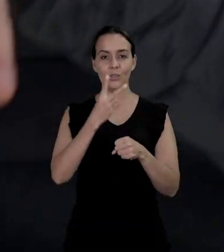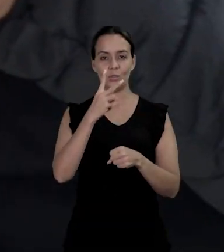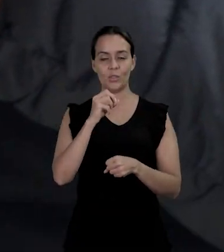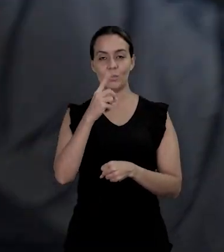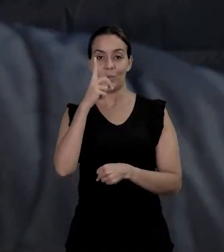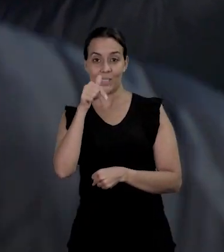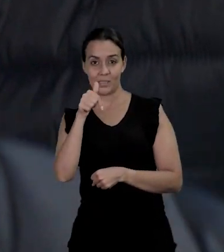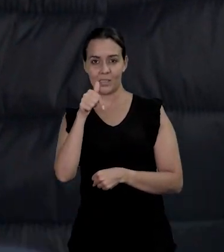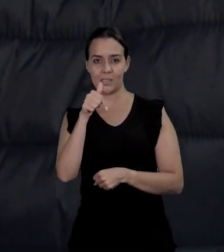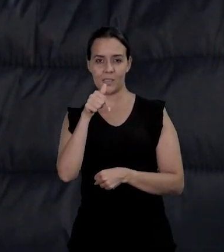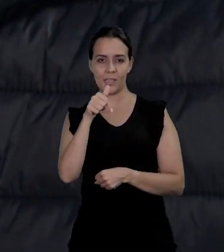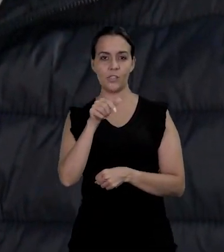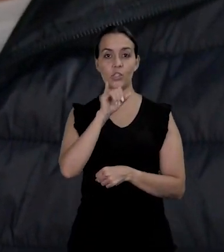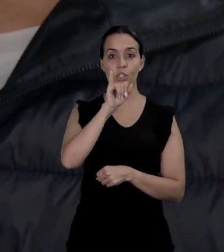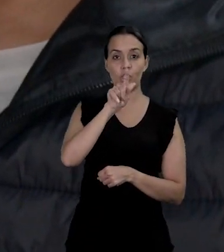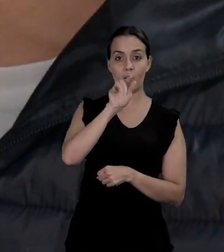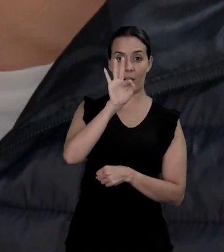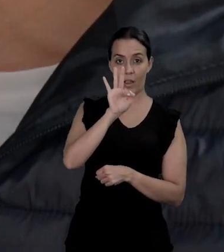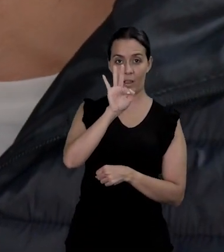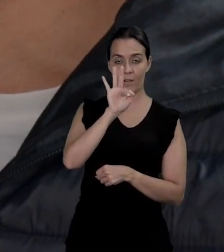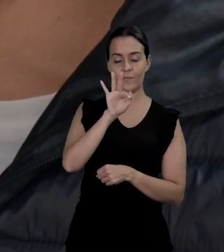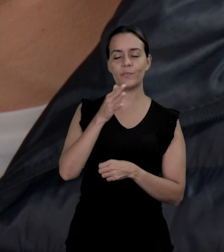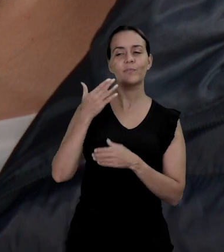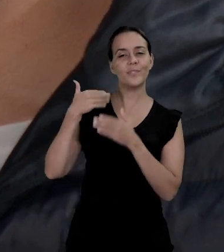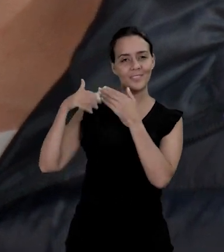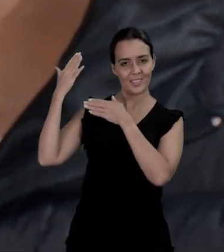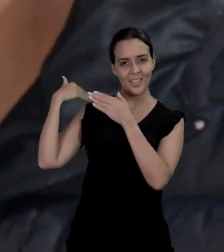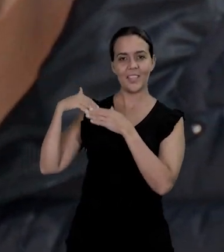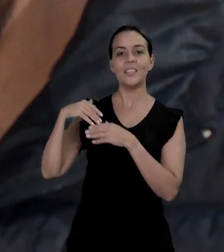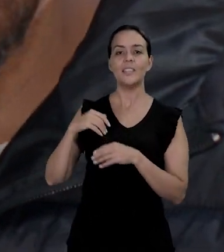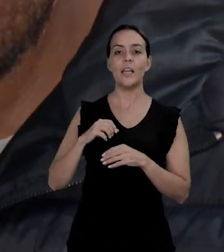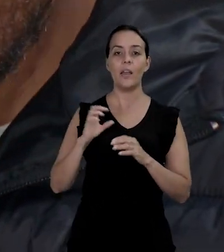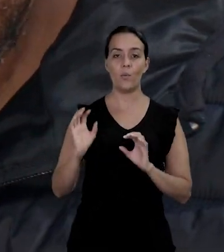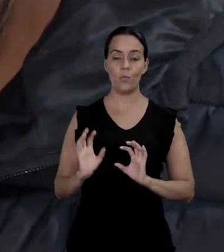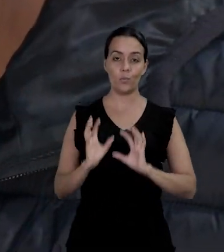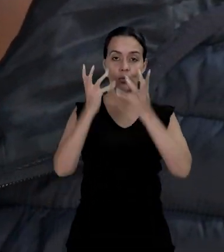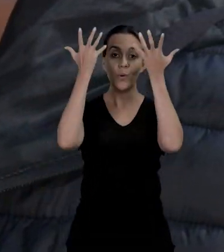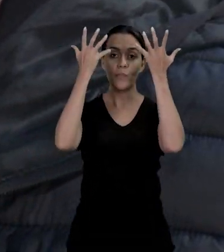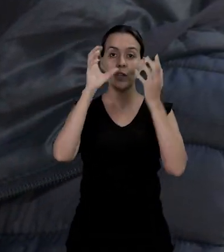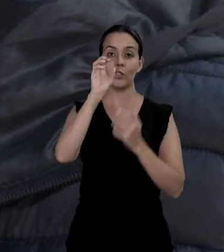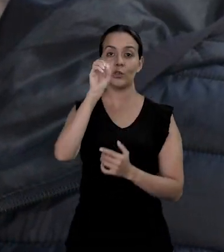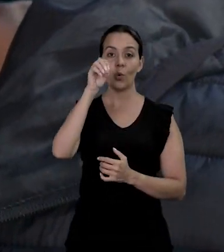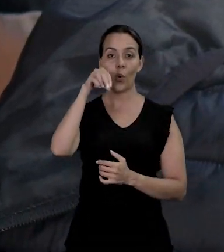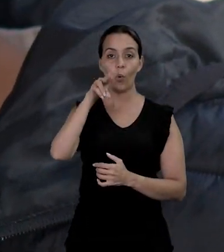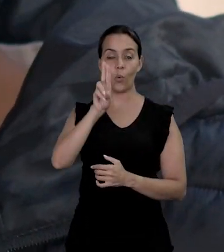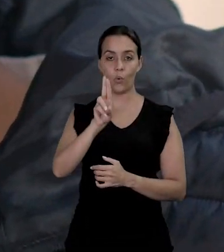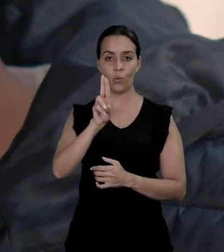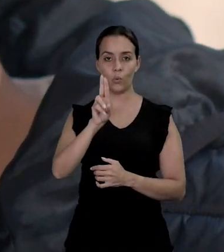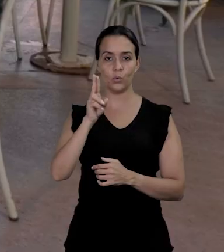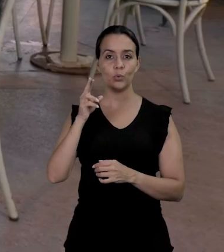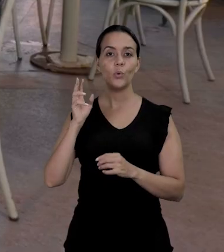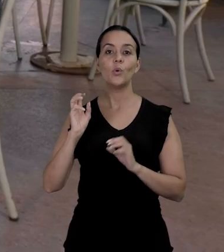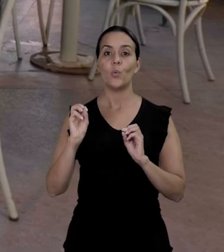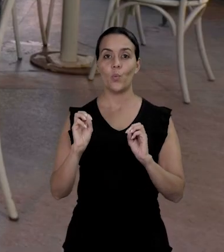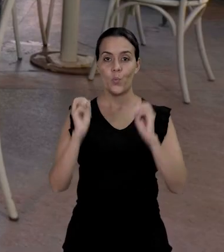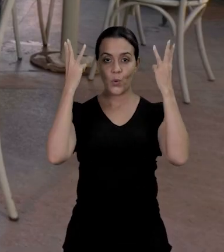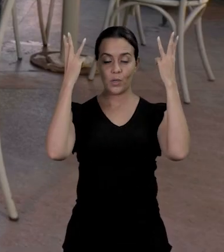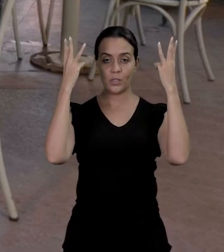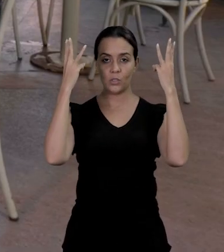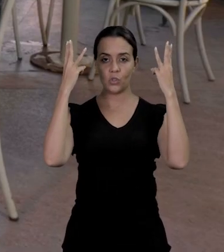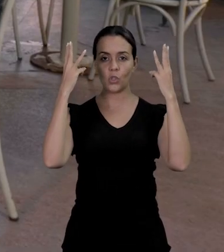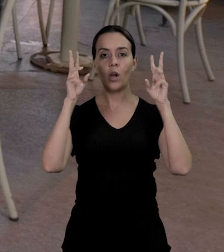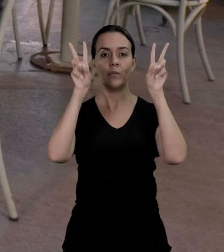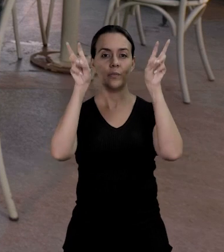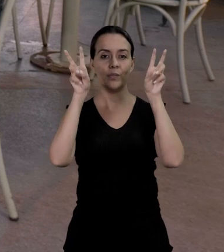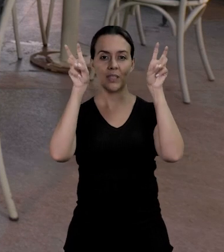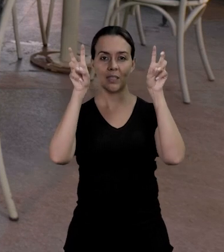isso, um workshop específico sobre os desafios da realidade virtual. E aí a gente trouxe gente